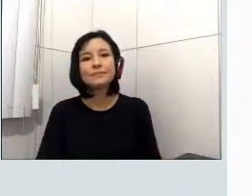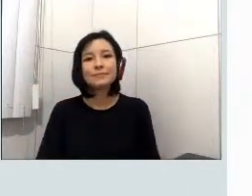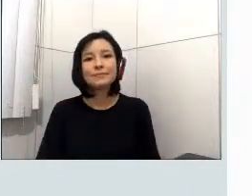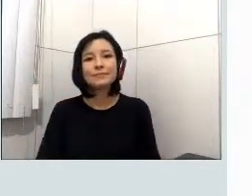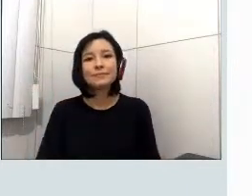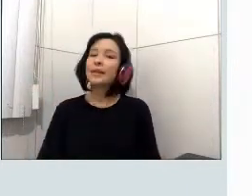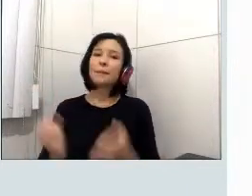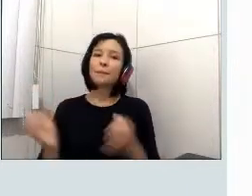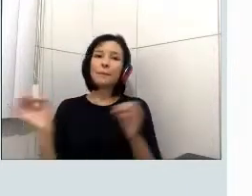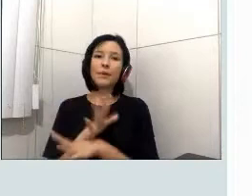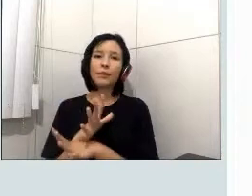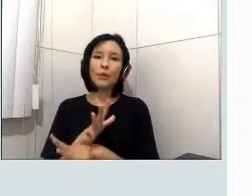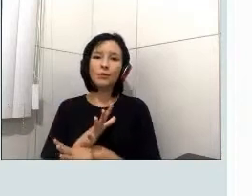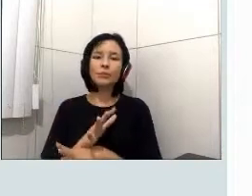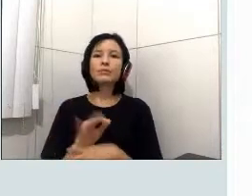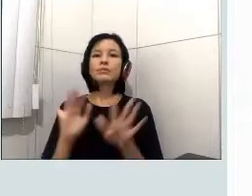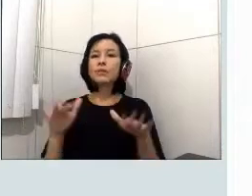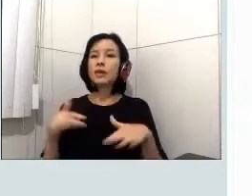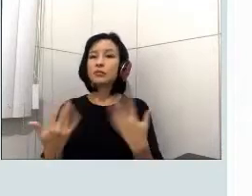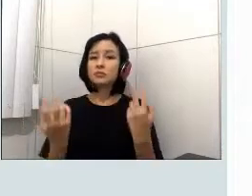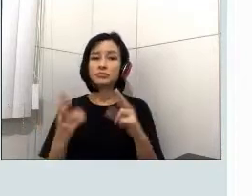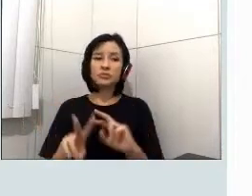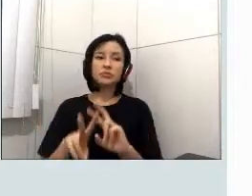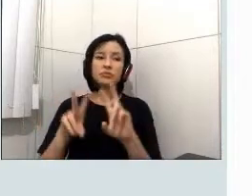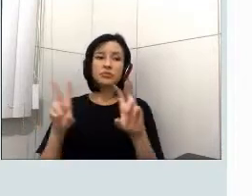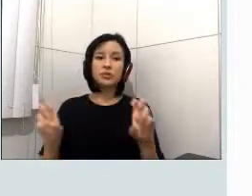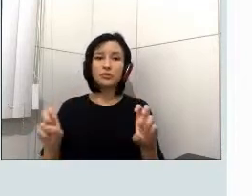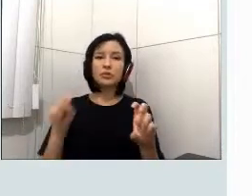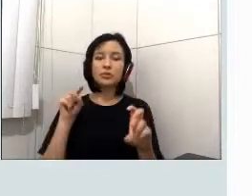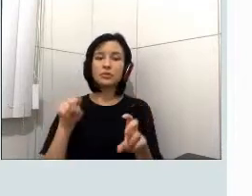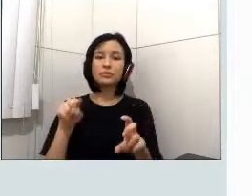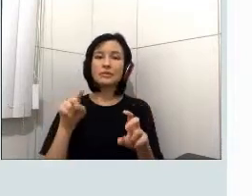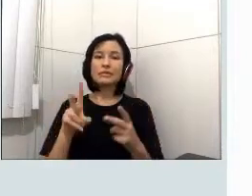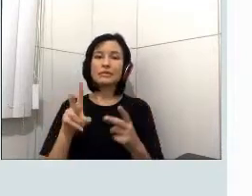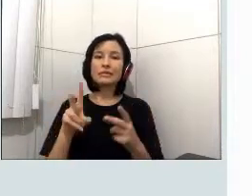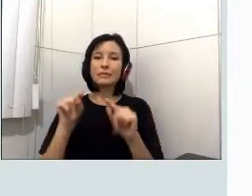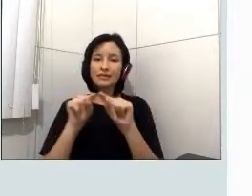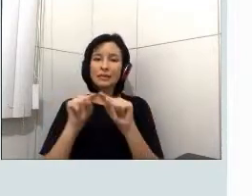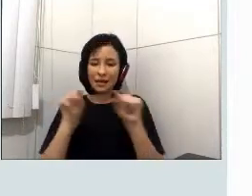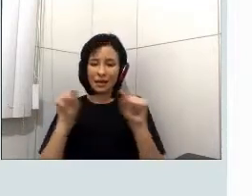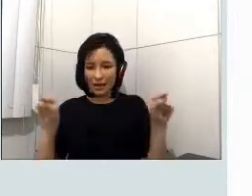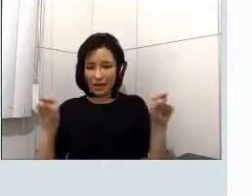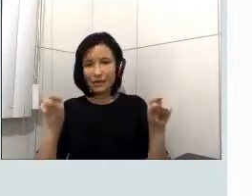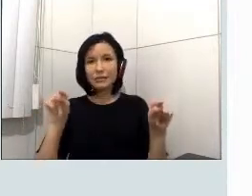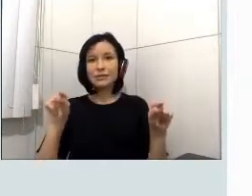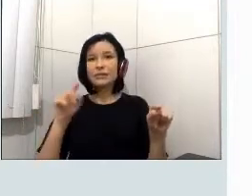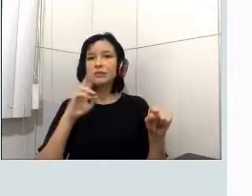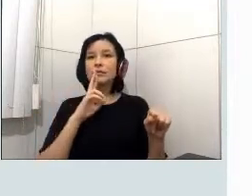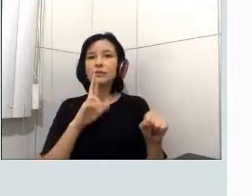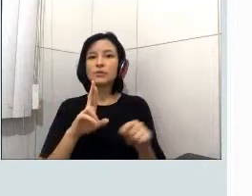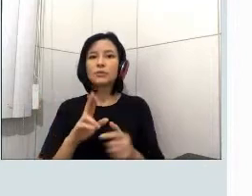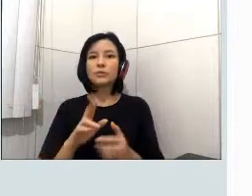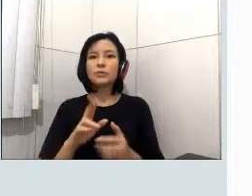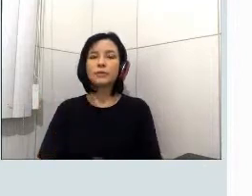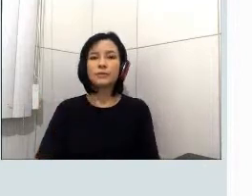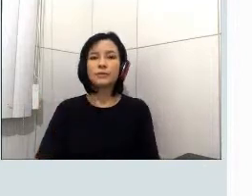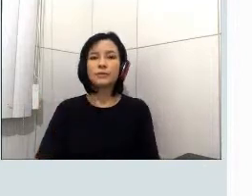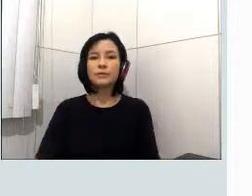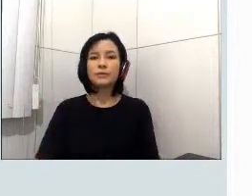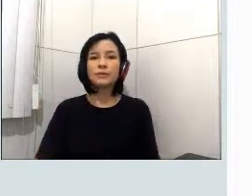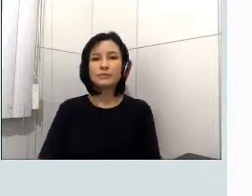Pronto. Sobre segmento de reta e semirreta, responda. Bom, vamos